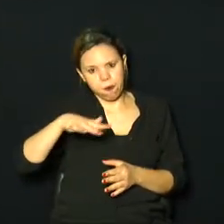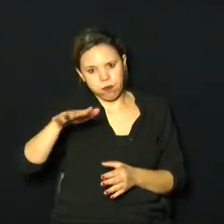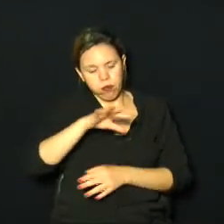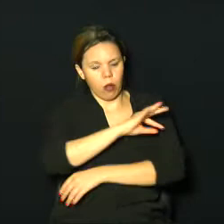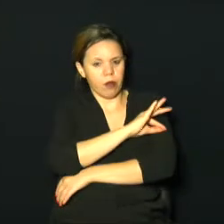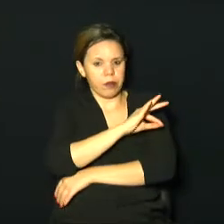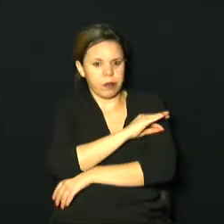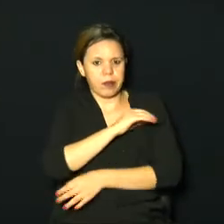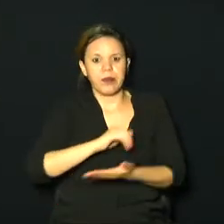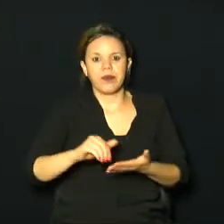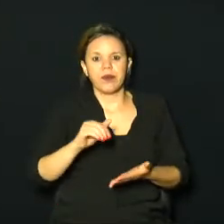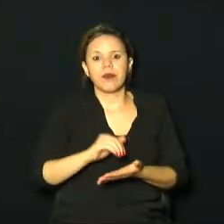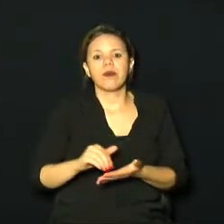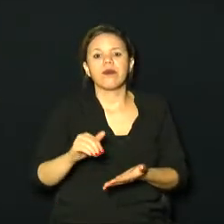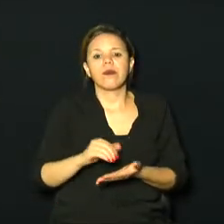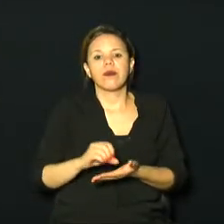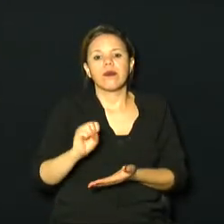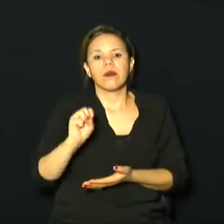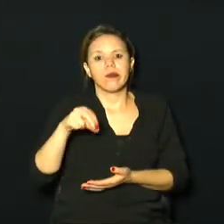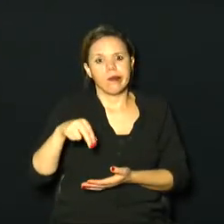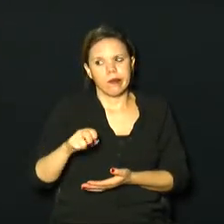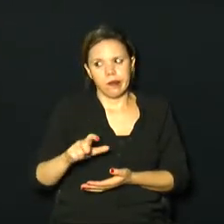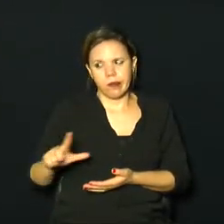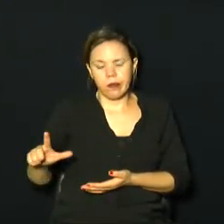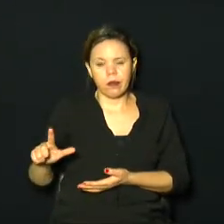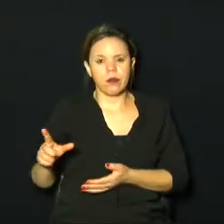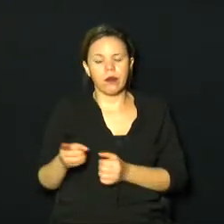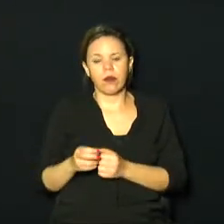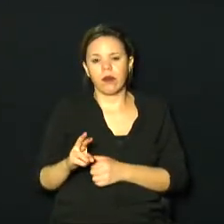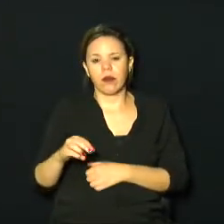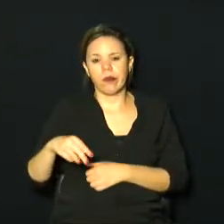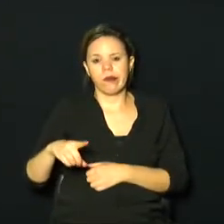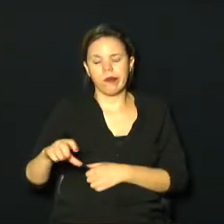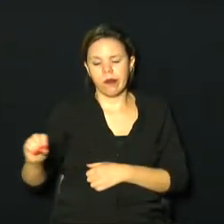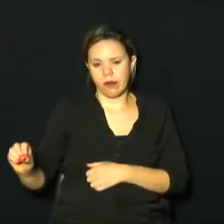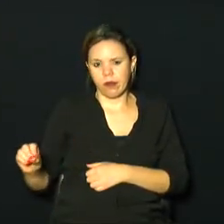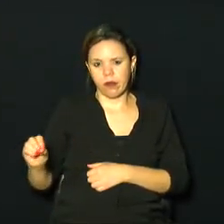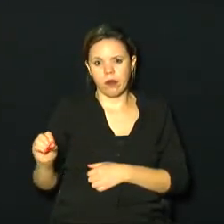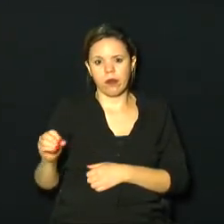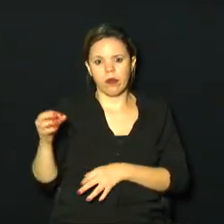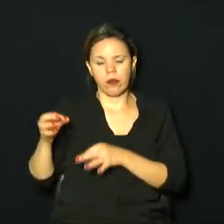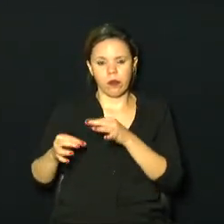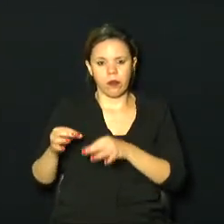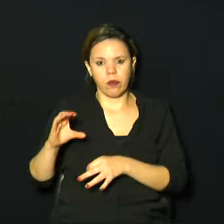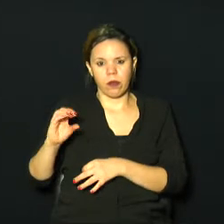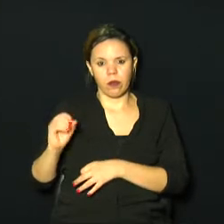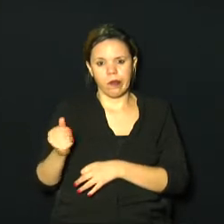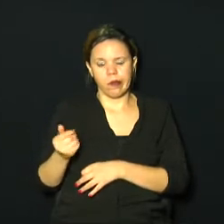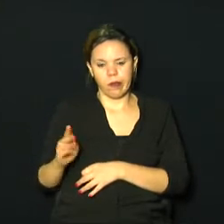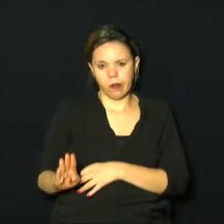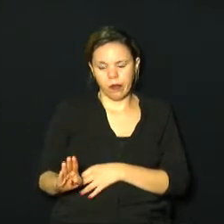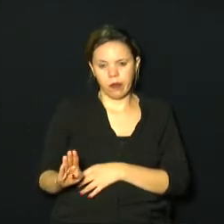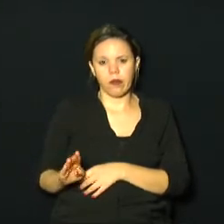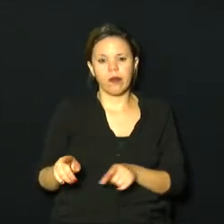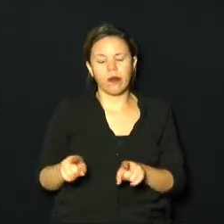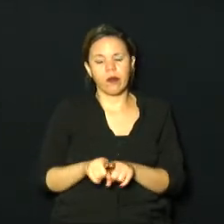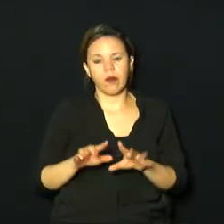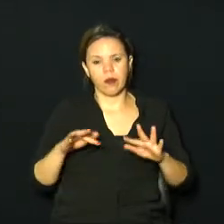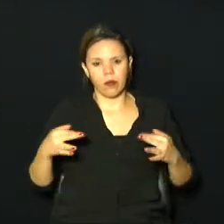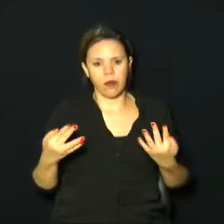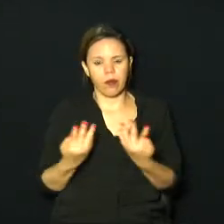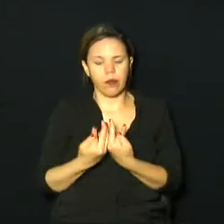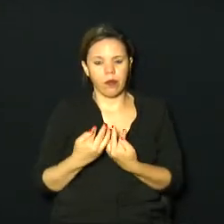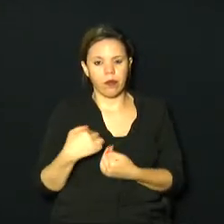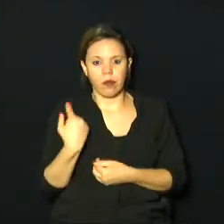pelo secretário à época, Samuel, o doutor Marcelo, pelo jurídico da Coab, e pelas famílias e por nós